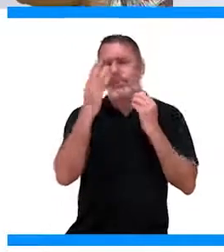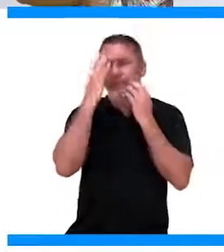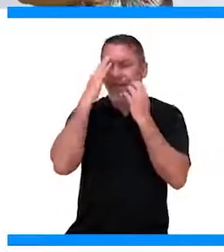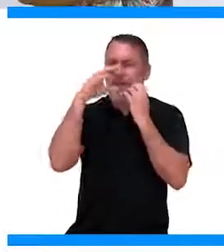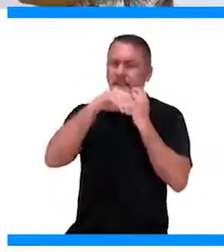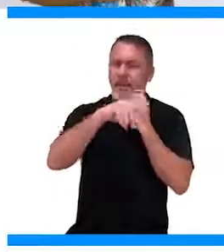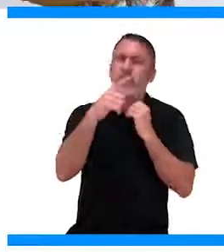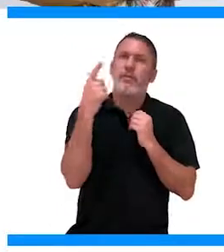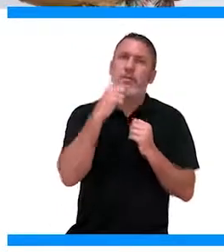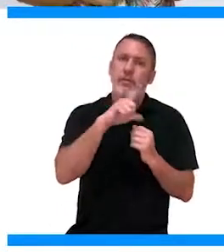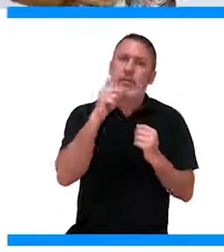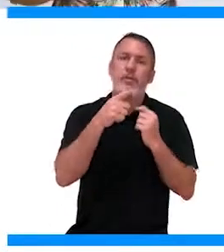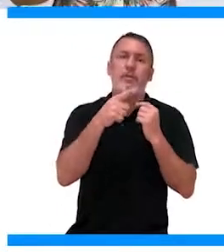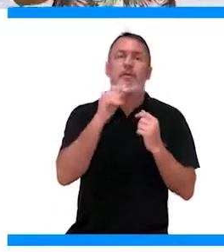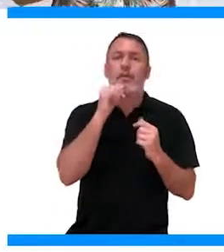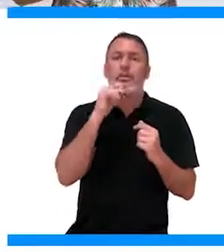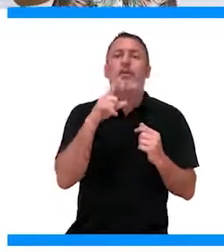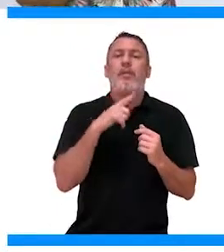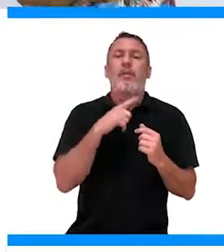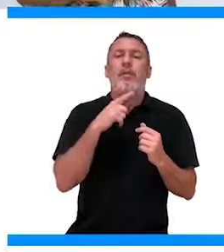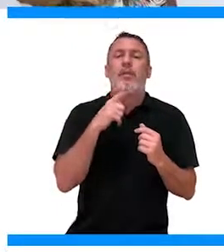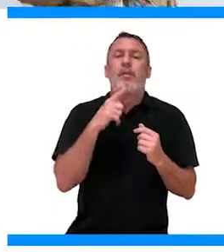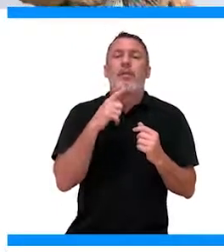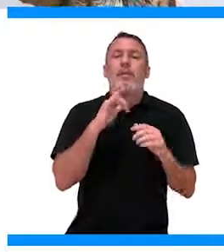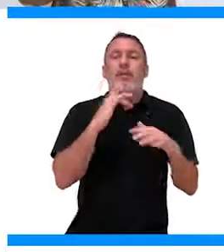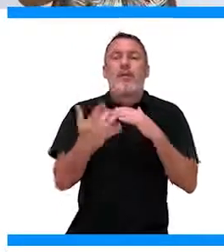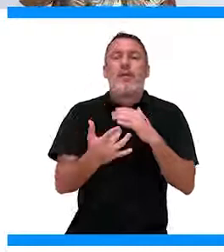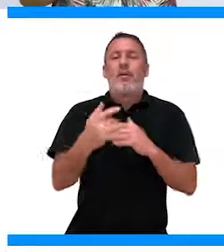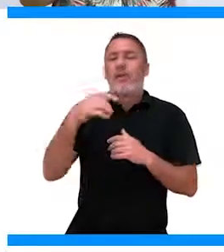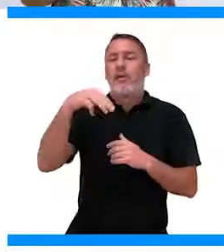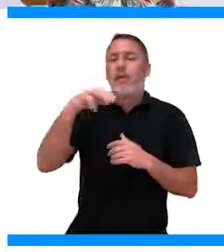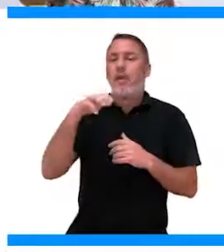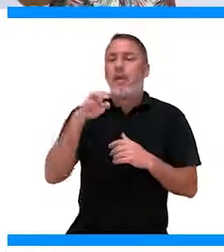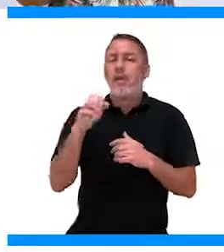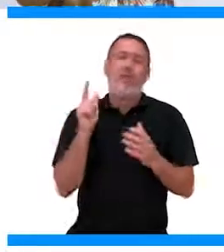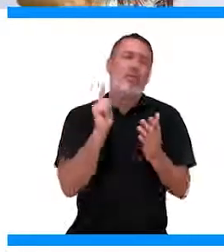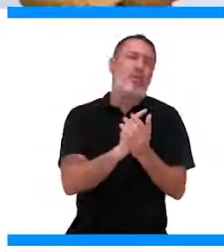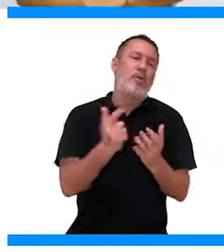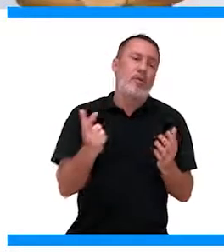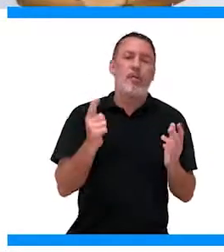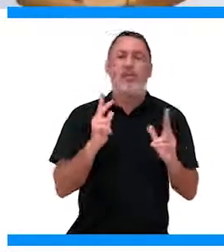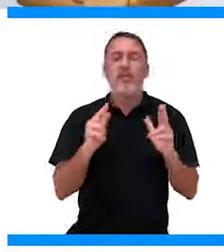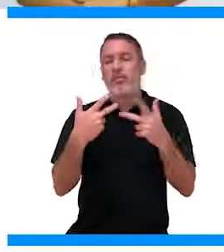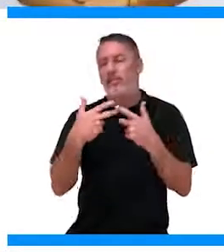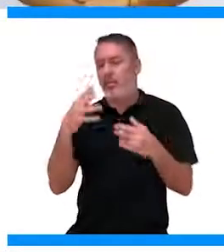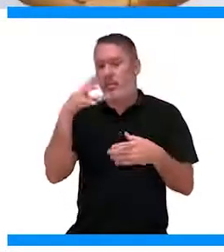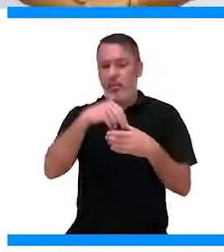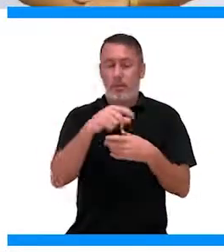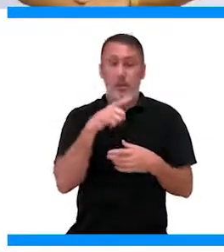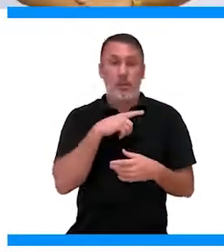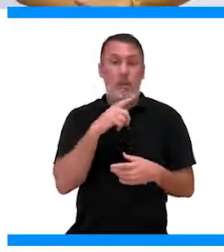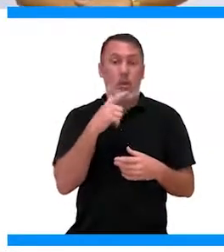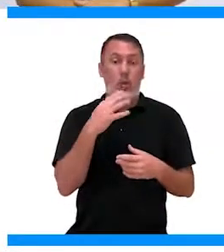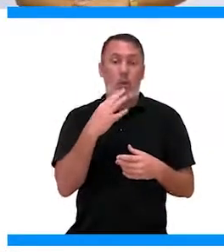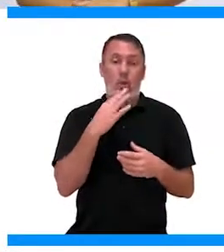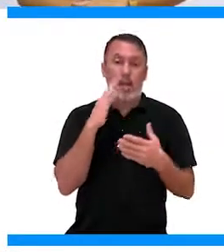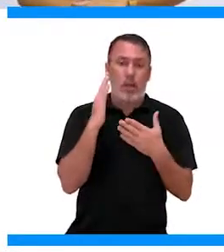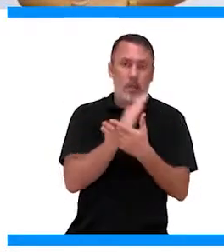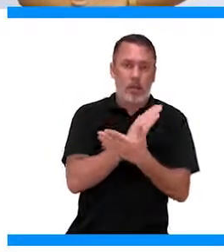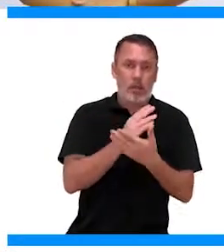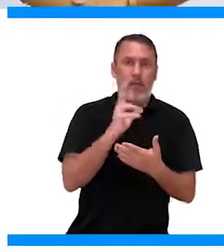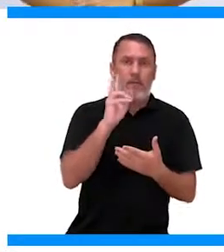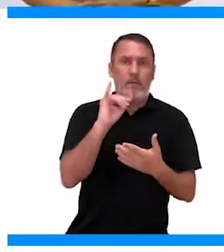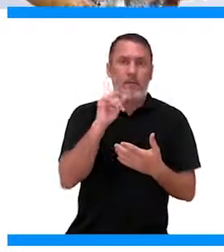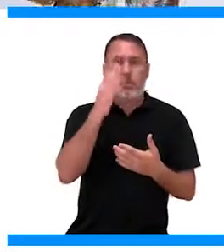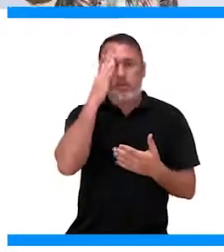usa muito, a gente encontra no meme, né? Nas notícias de jornal é possível também encontrar, então a gente vai conhecer